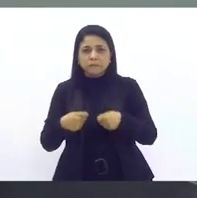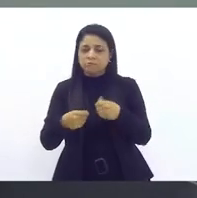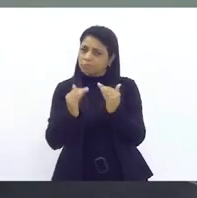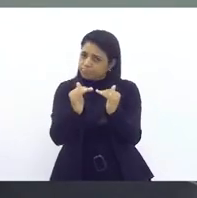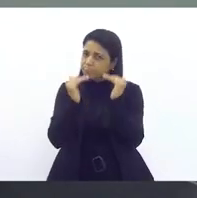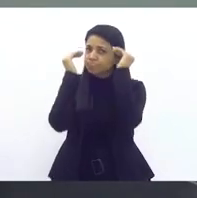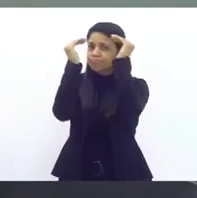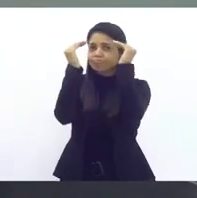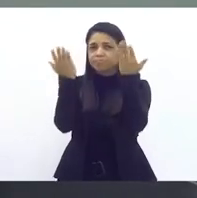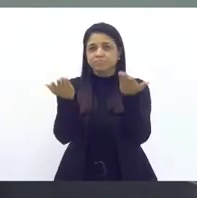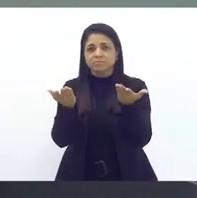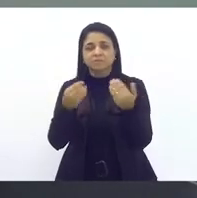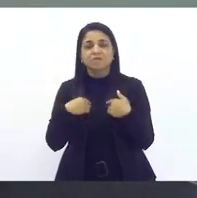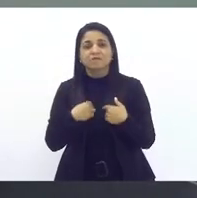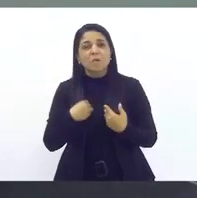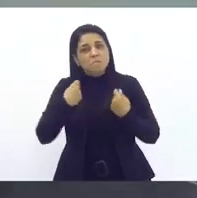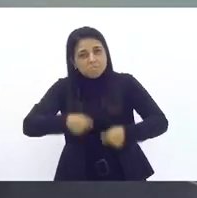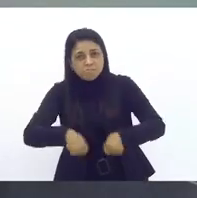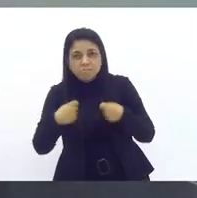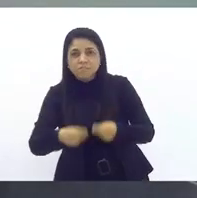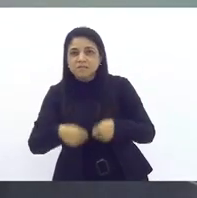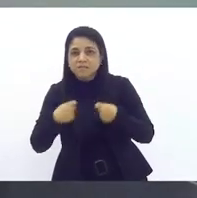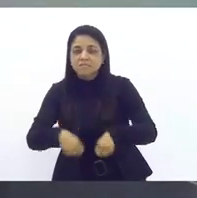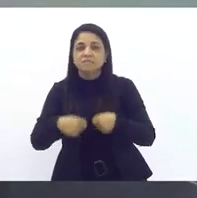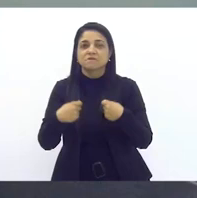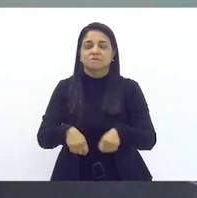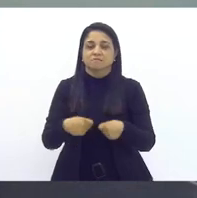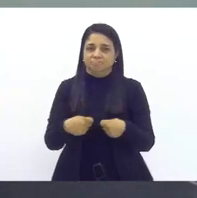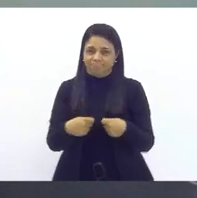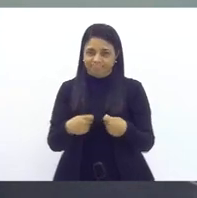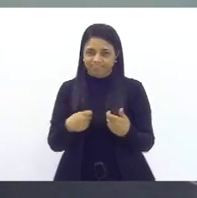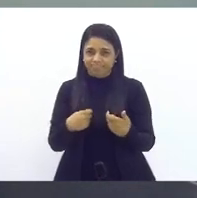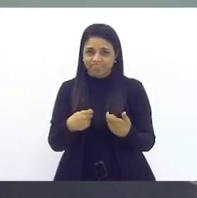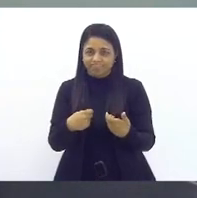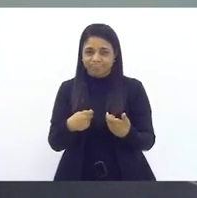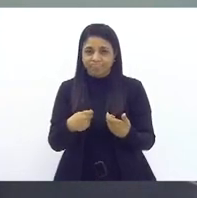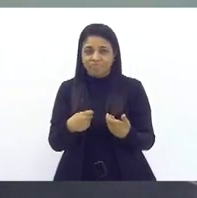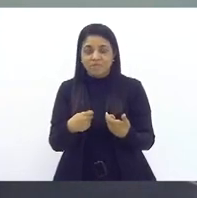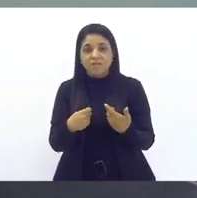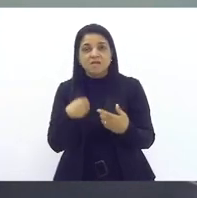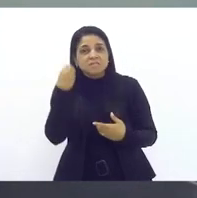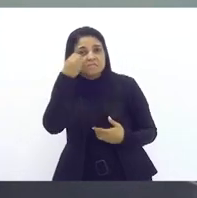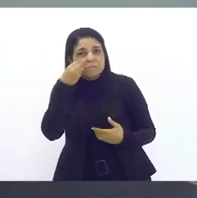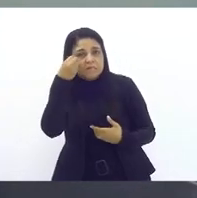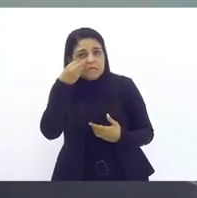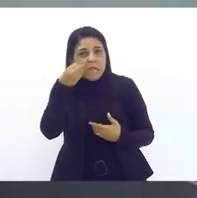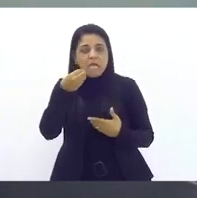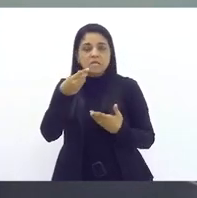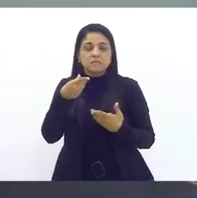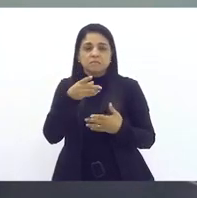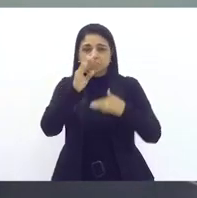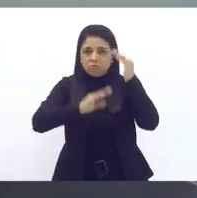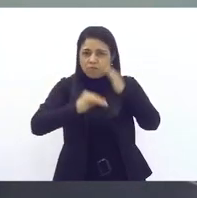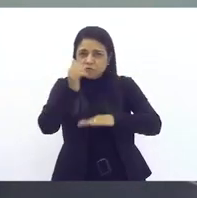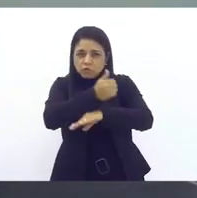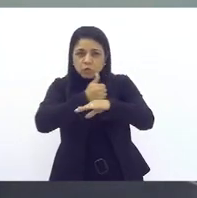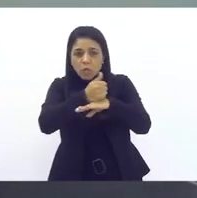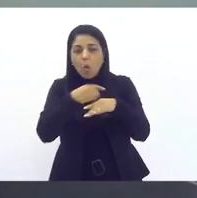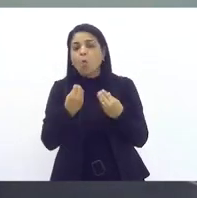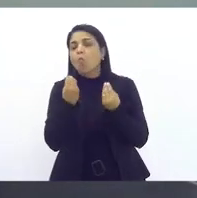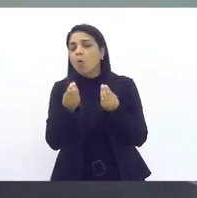alto. Tá? Então, essa interrupção é necessária porque eu não sei o quanto cada um de vocês consegue visualizar